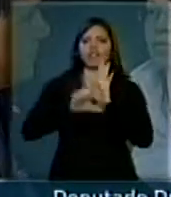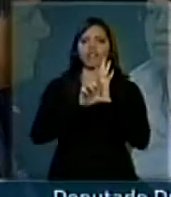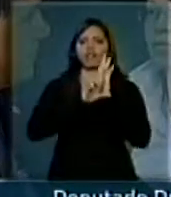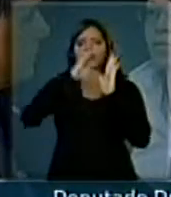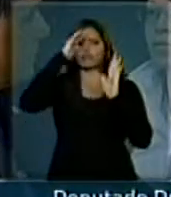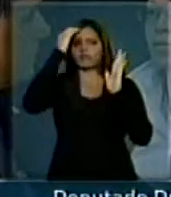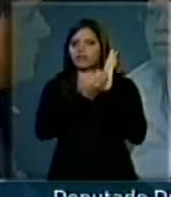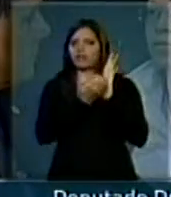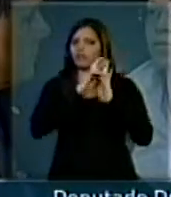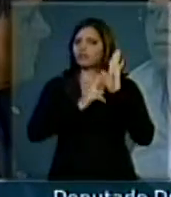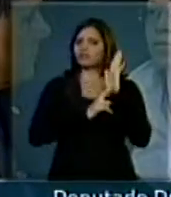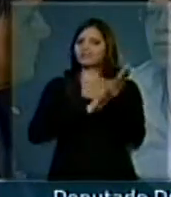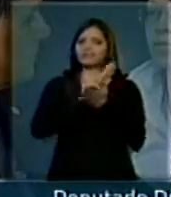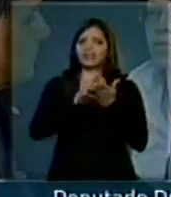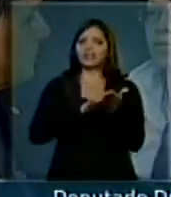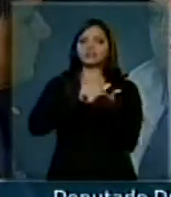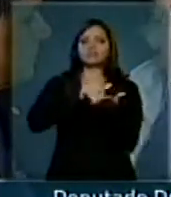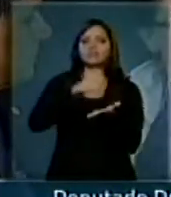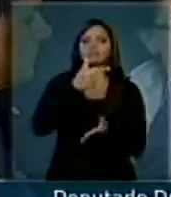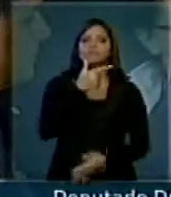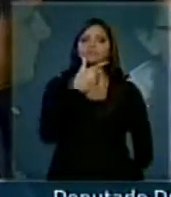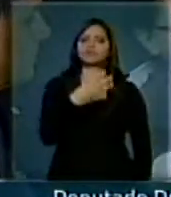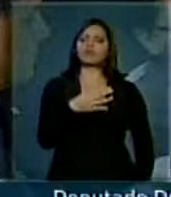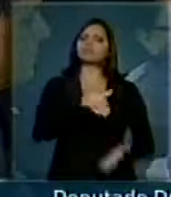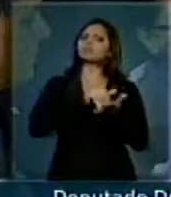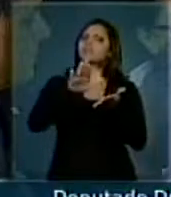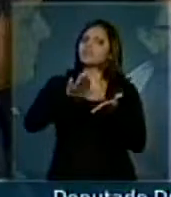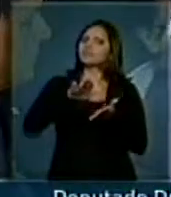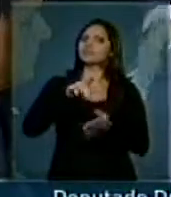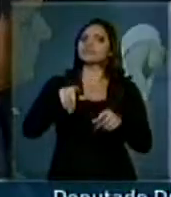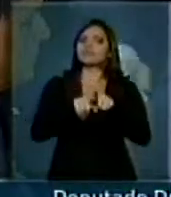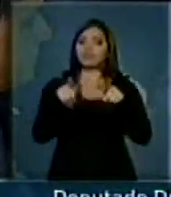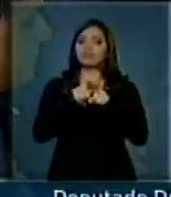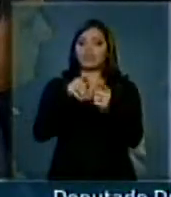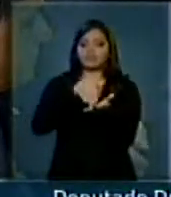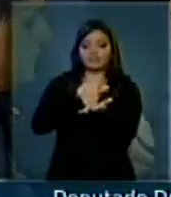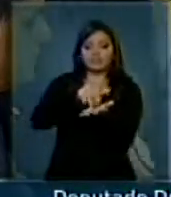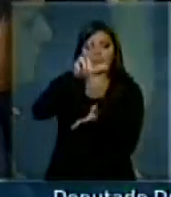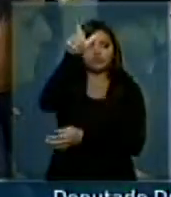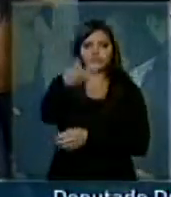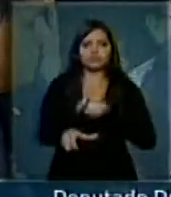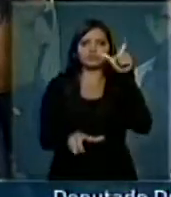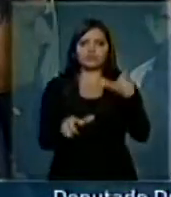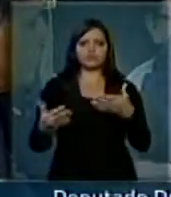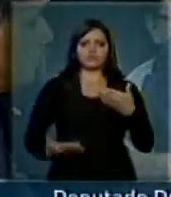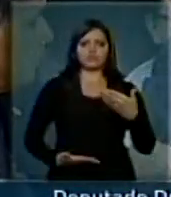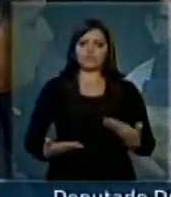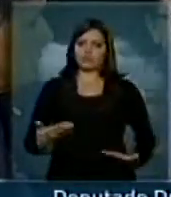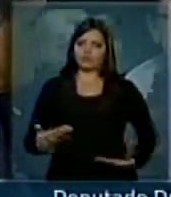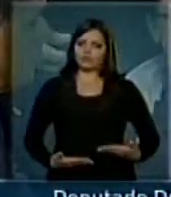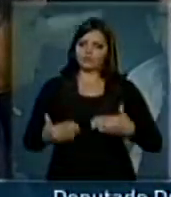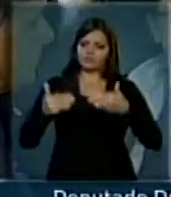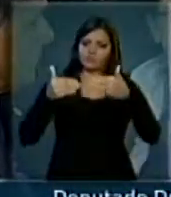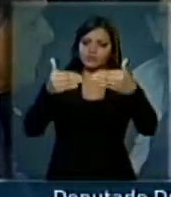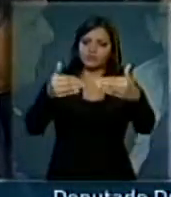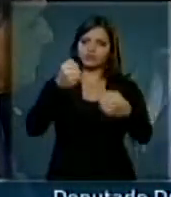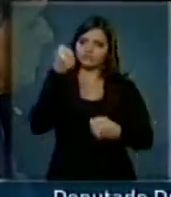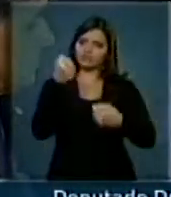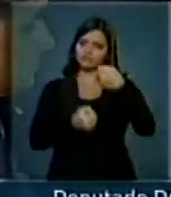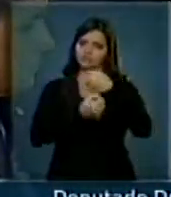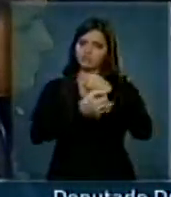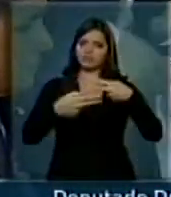demissões, exatamente 24 demissões, incluindo no quadro de servidores do Ministério dos